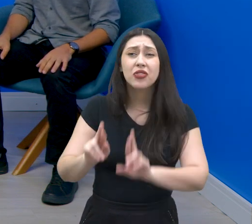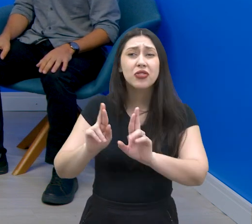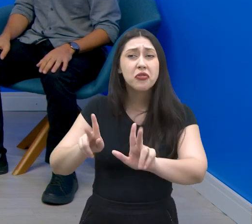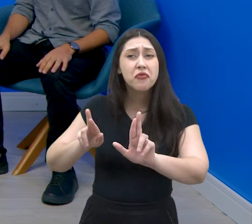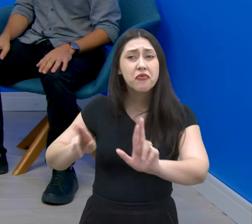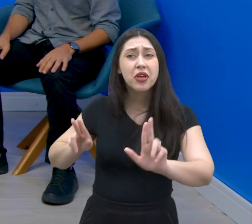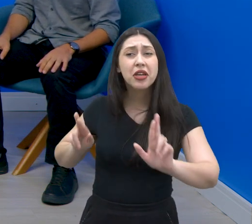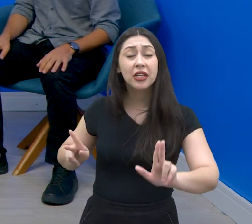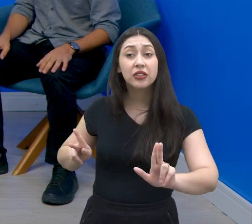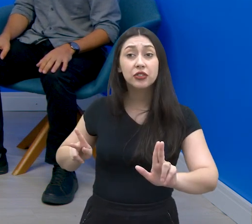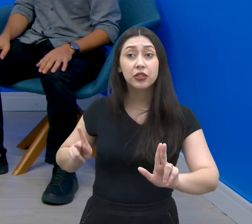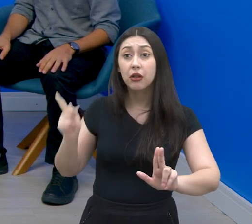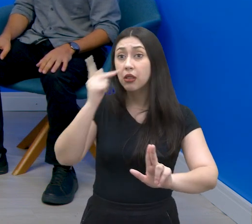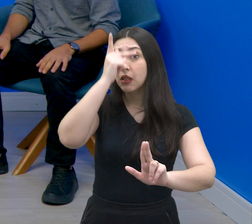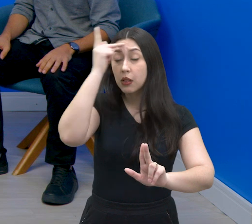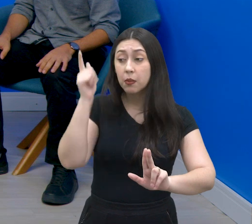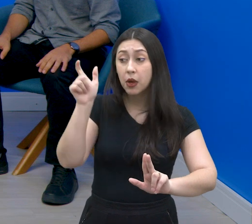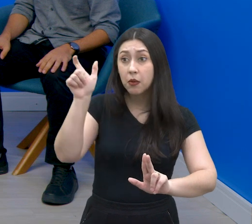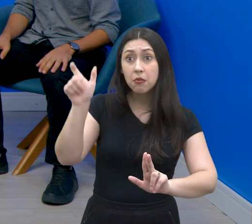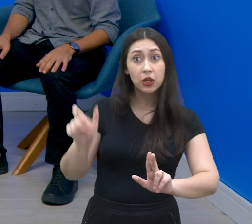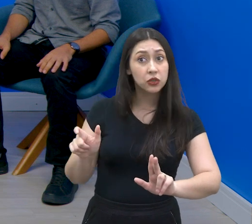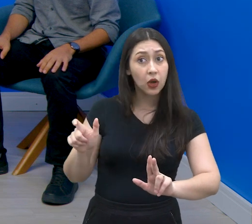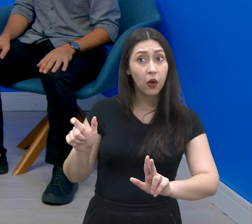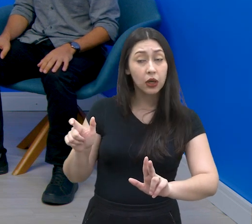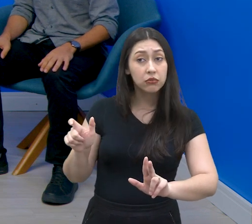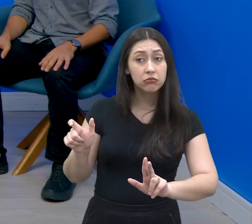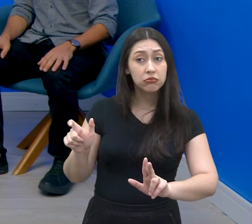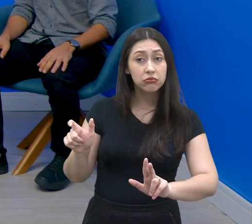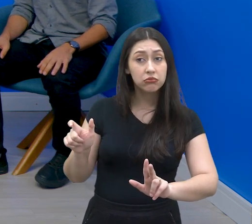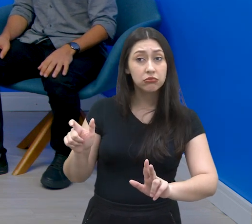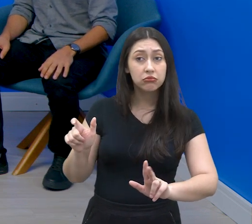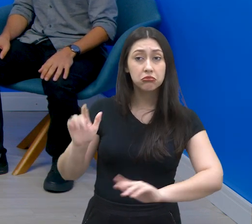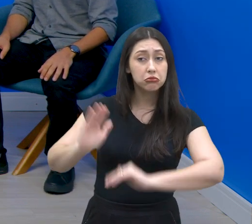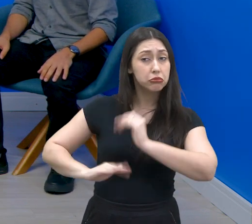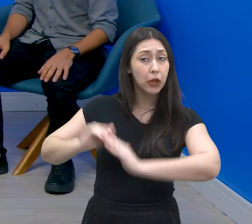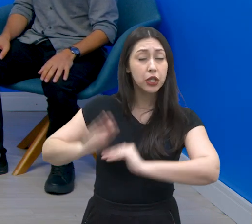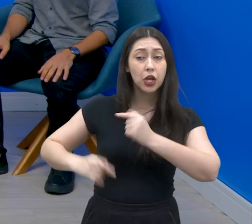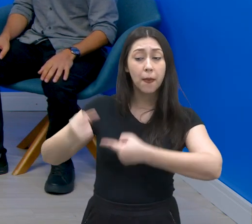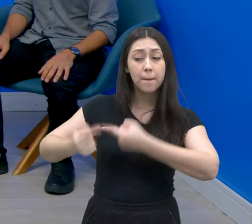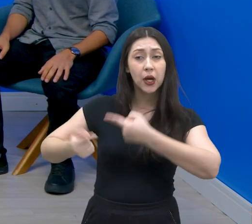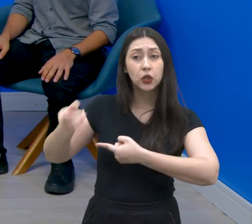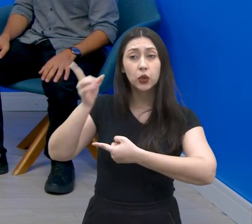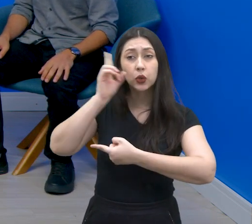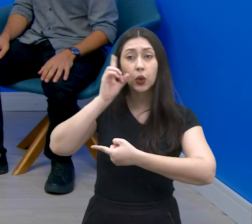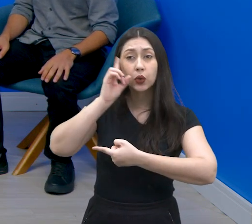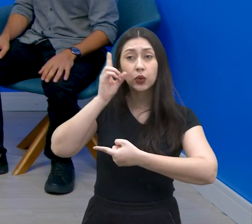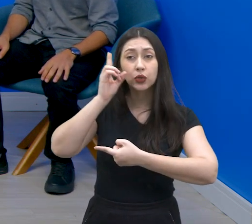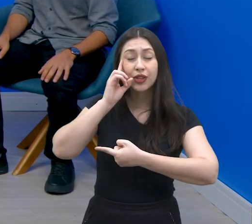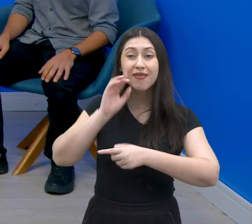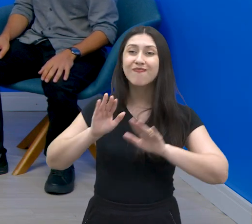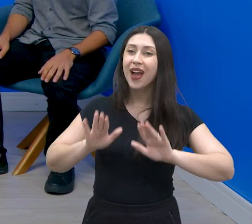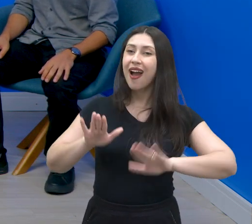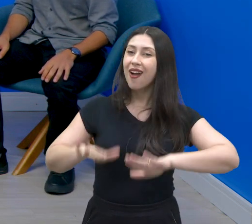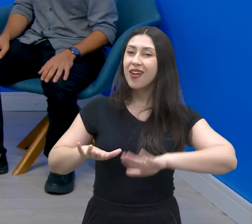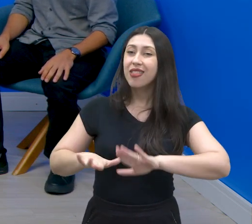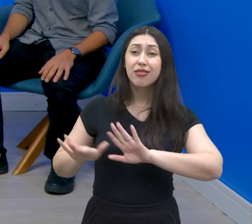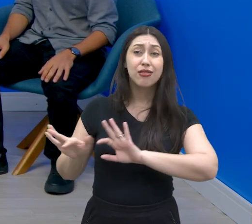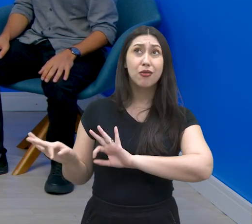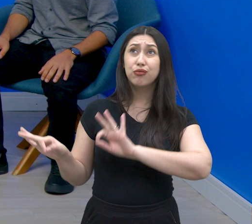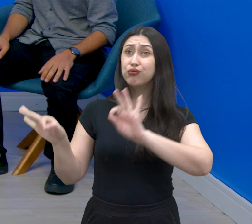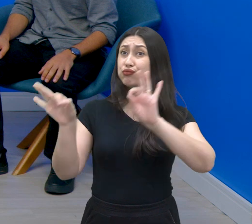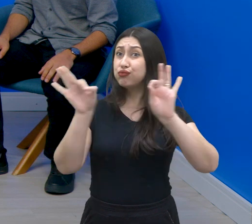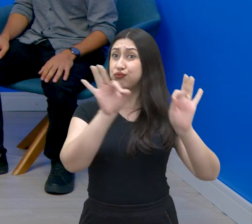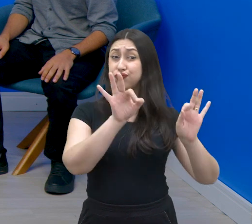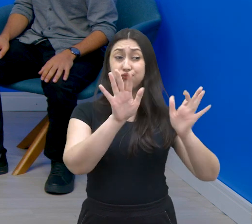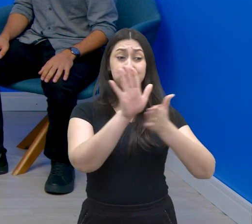assim no dia a dia, mas não acompanhamos, por exemplo, os debates, não conhecemos todos os nomes que estão